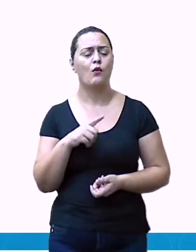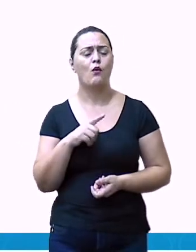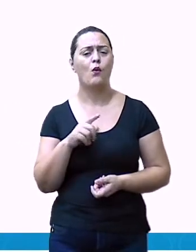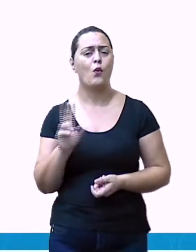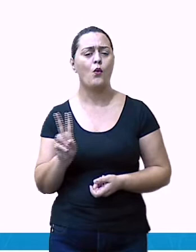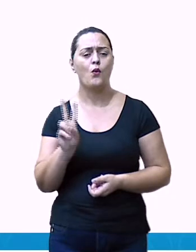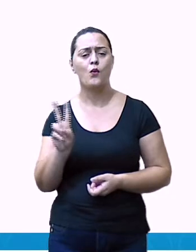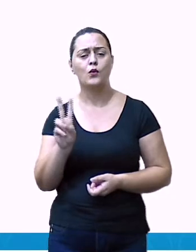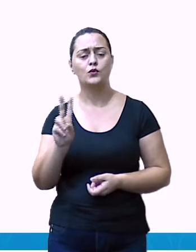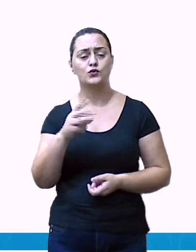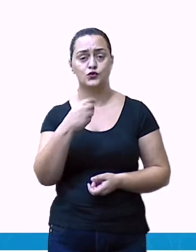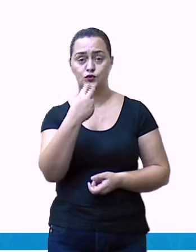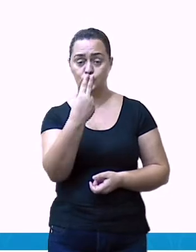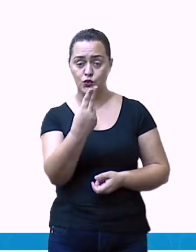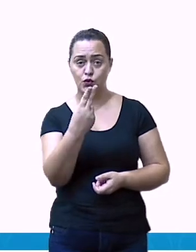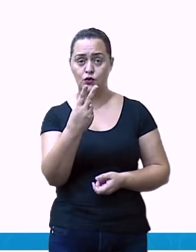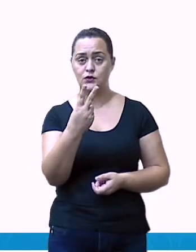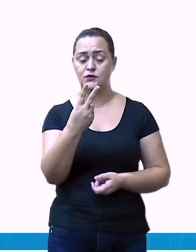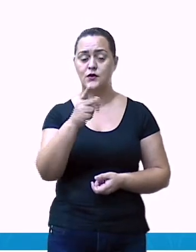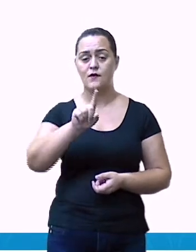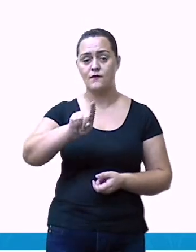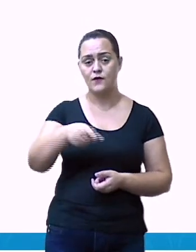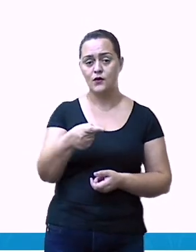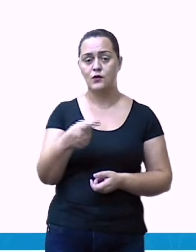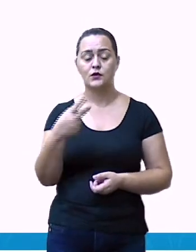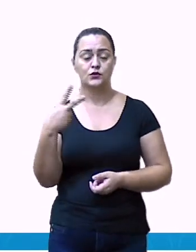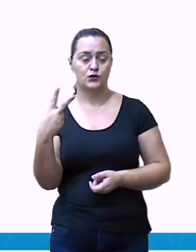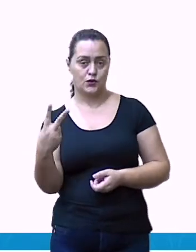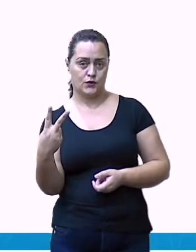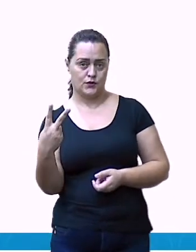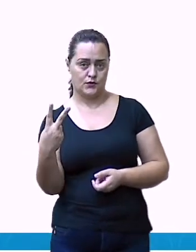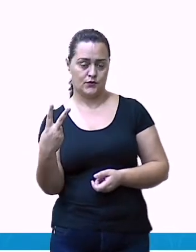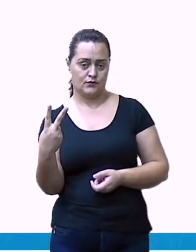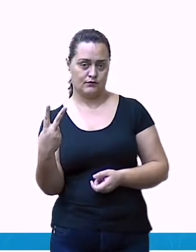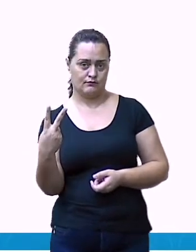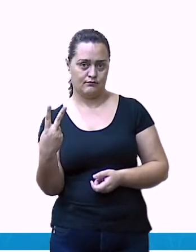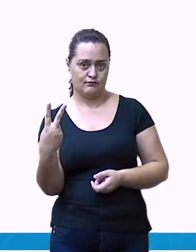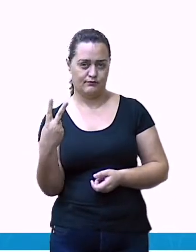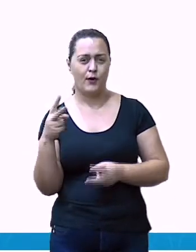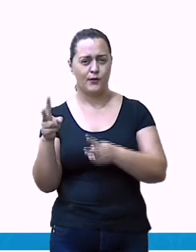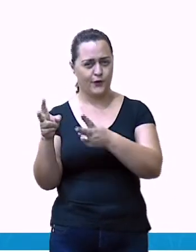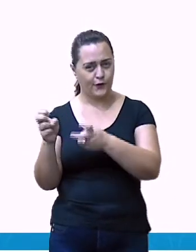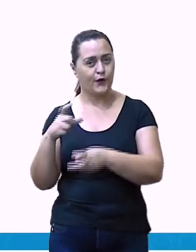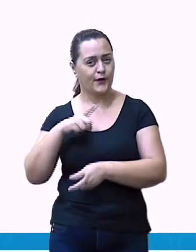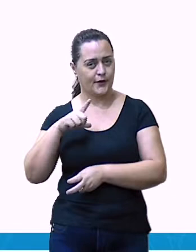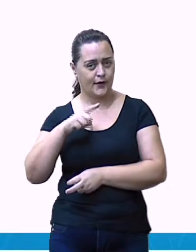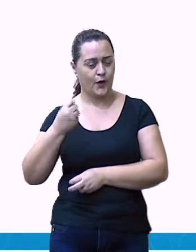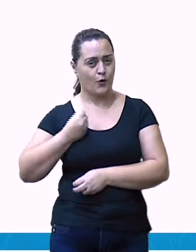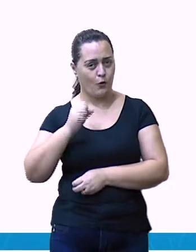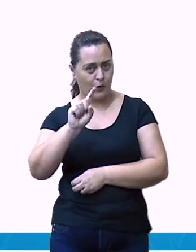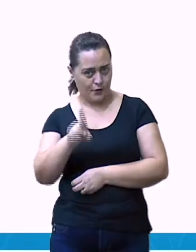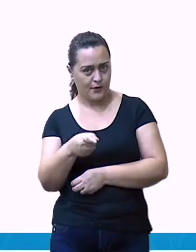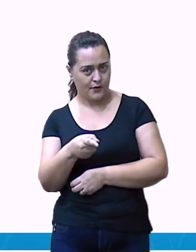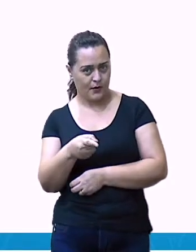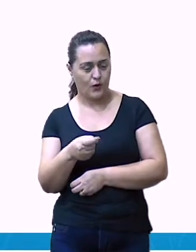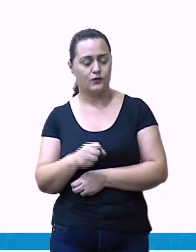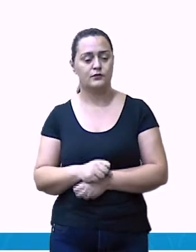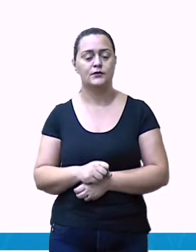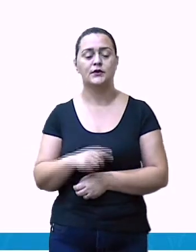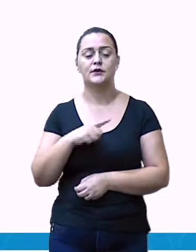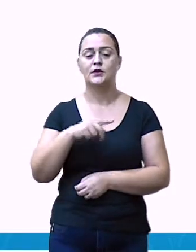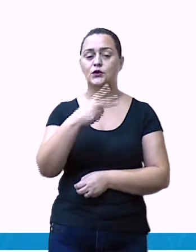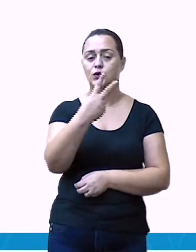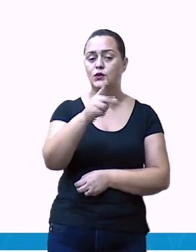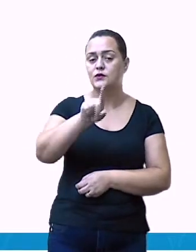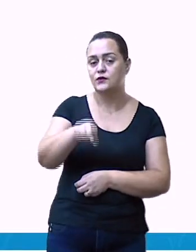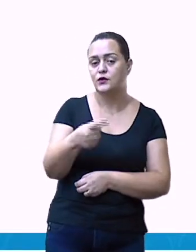2,2 pontos, ou 2 inteiros e 2 décimos. A segunda questão, 1,2